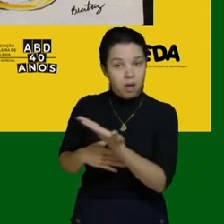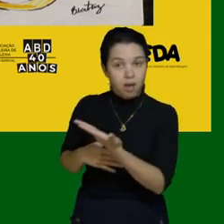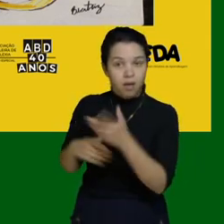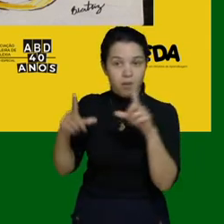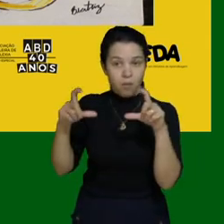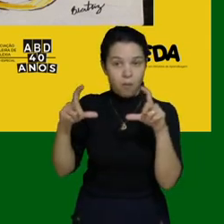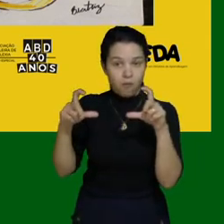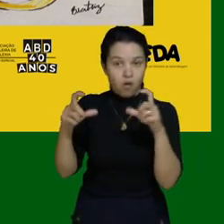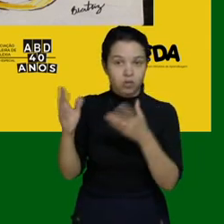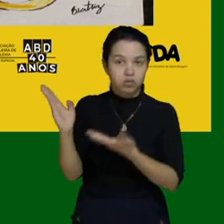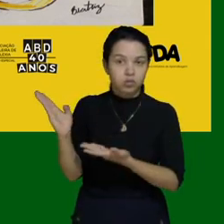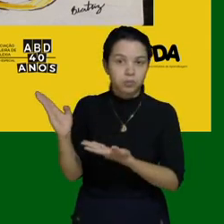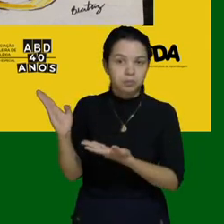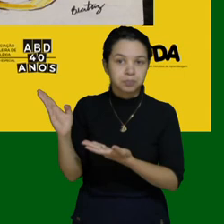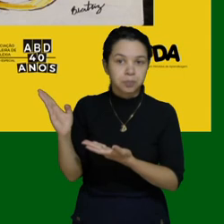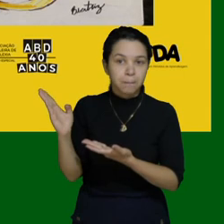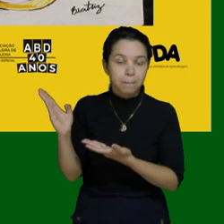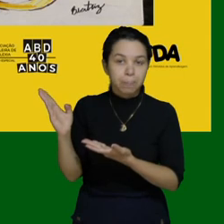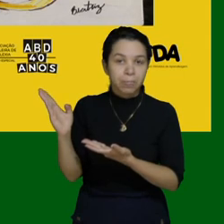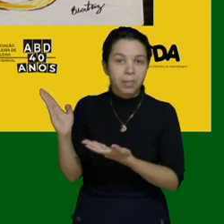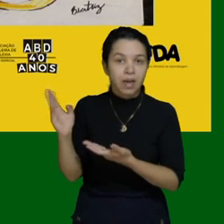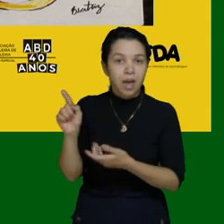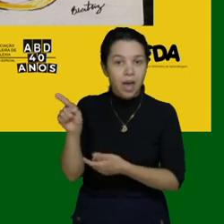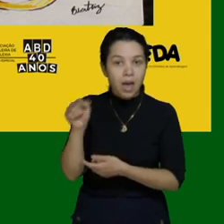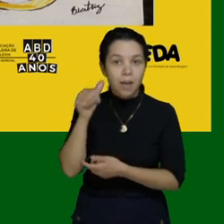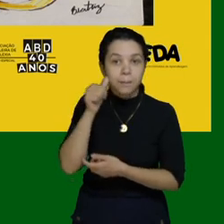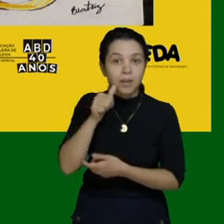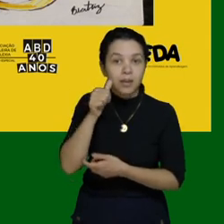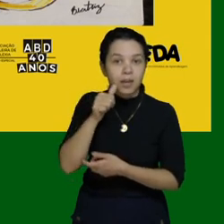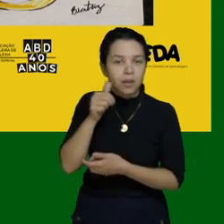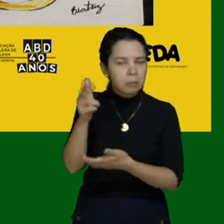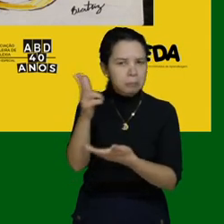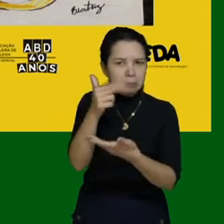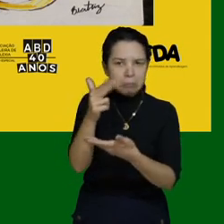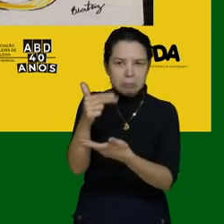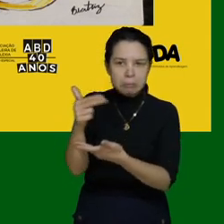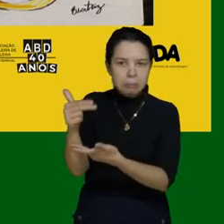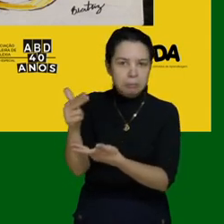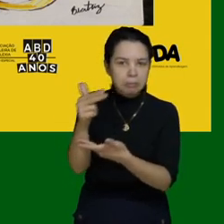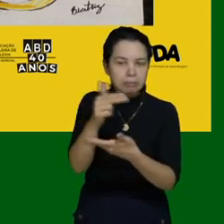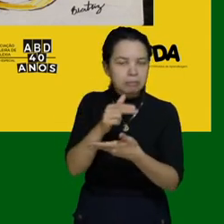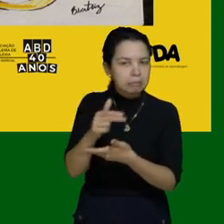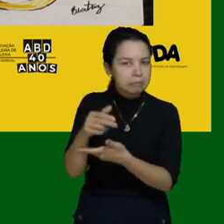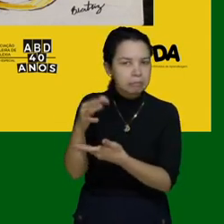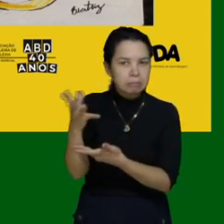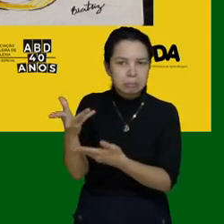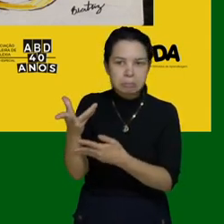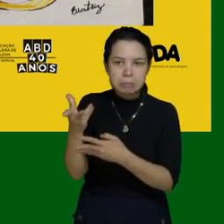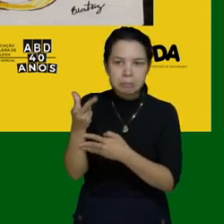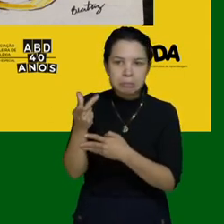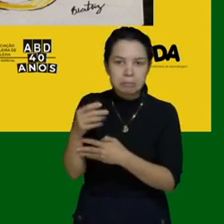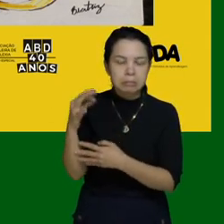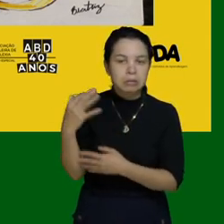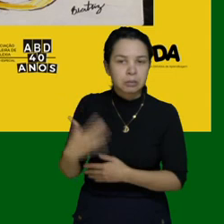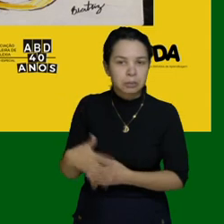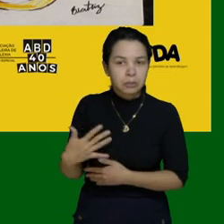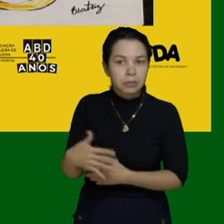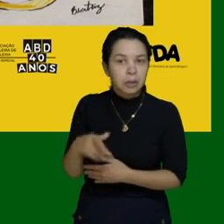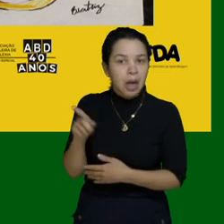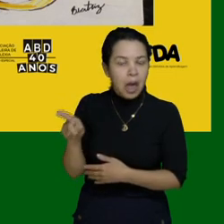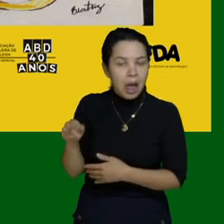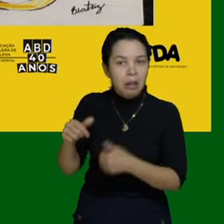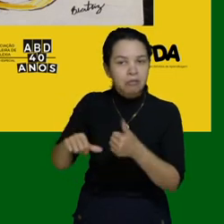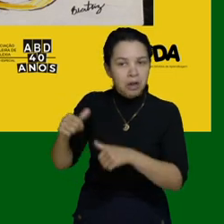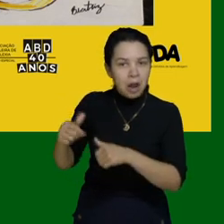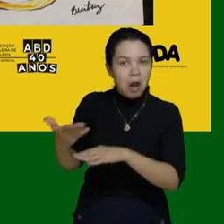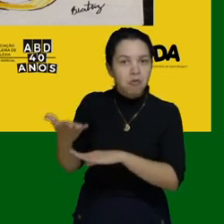bem ã até uma garota que morava em Brasília foi avaliada foi morar nos Estados Unidos aí a mãe